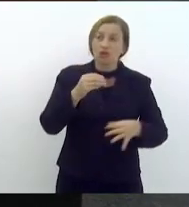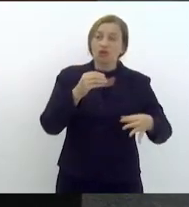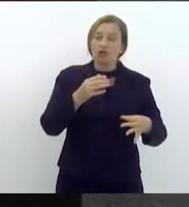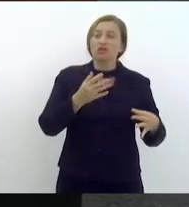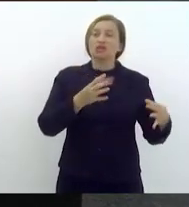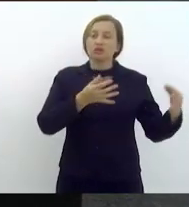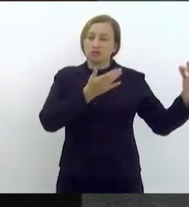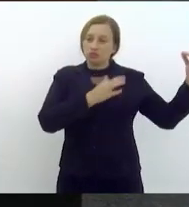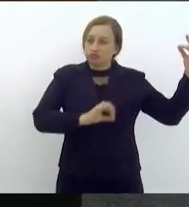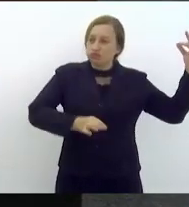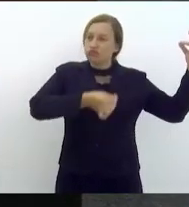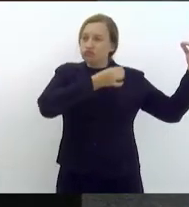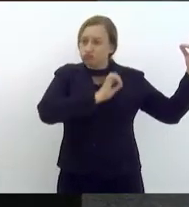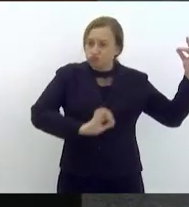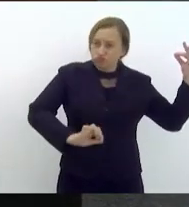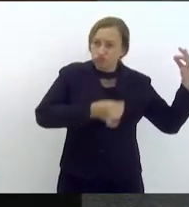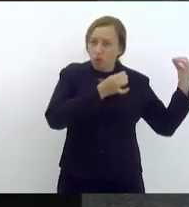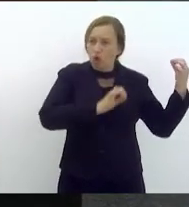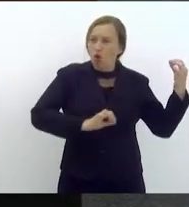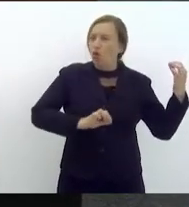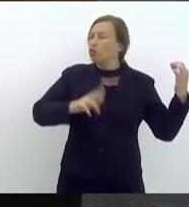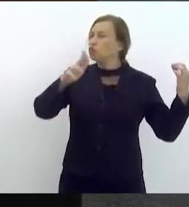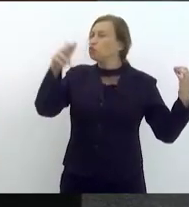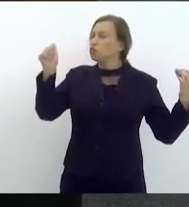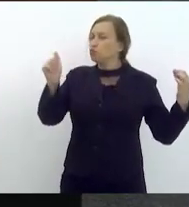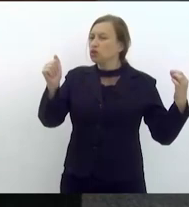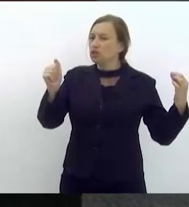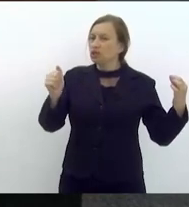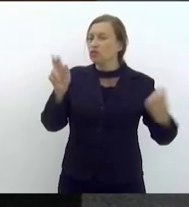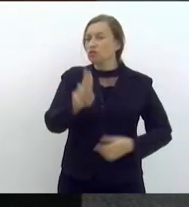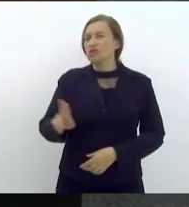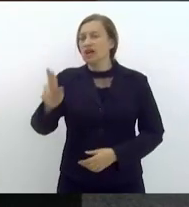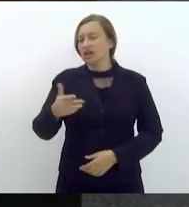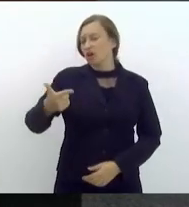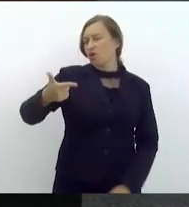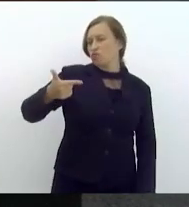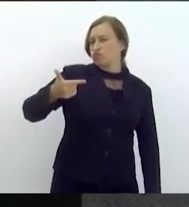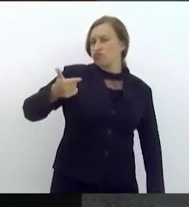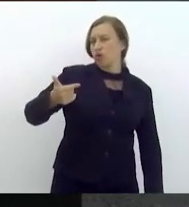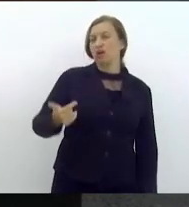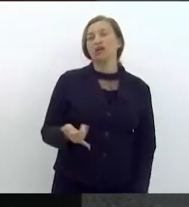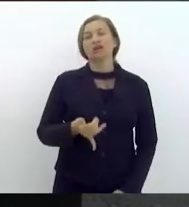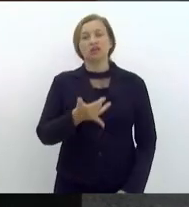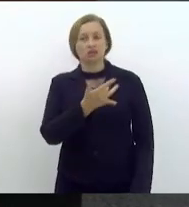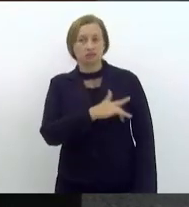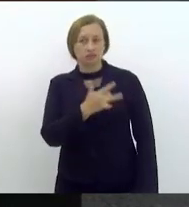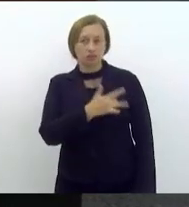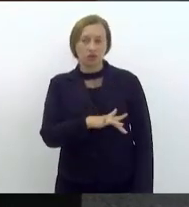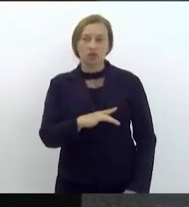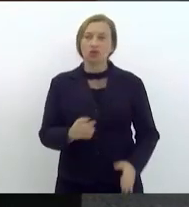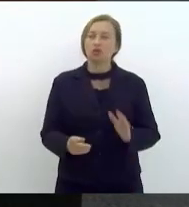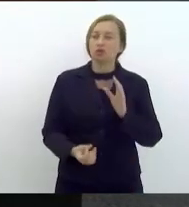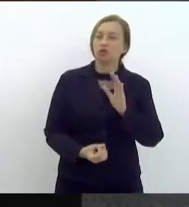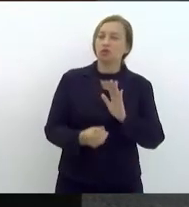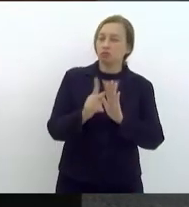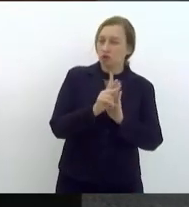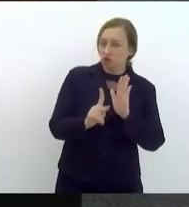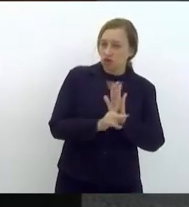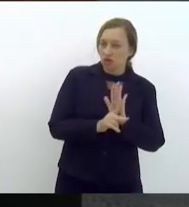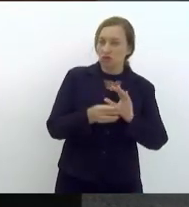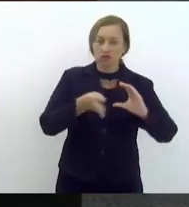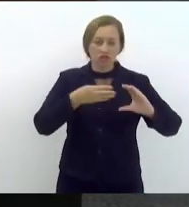jamais empurraria um fuzil É uma pena que o projeto dos cieps não teve continuidade